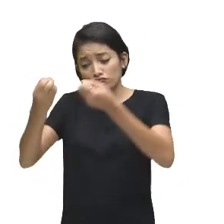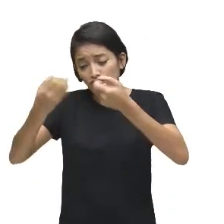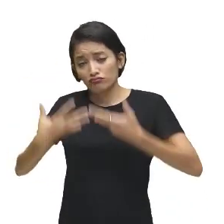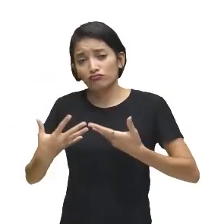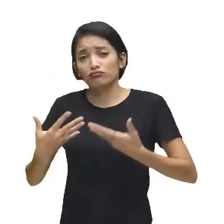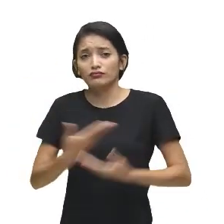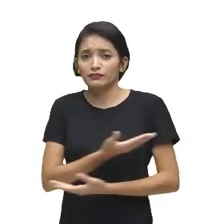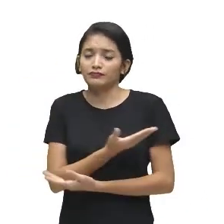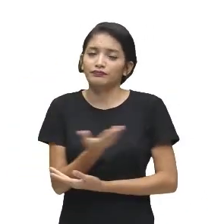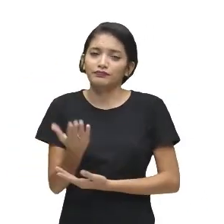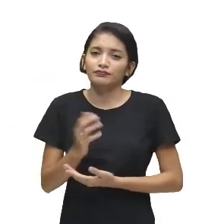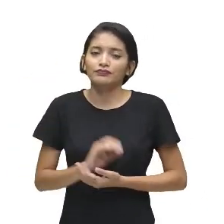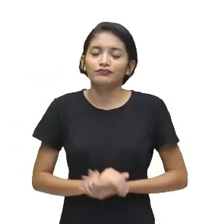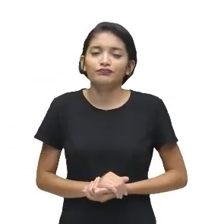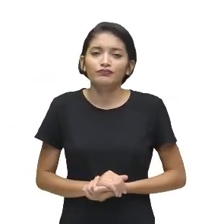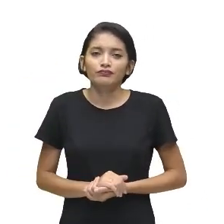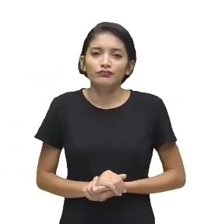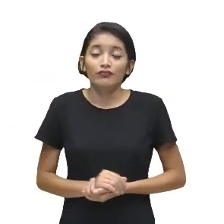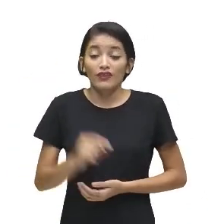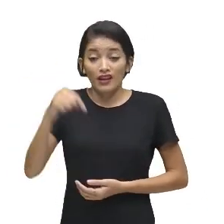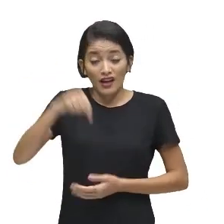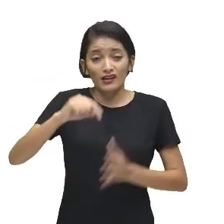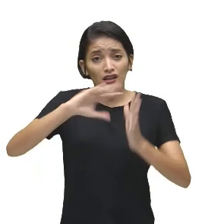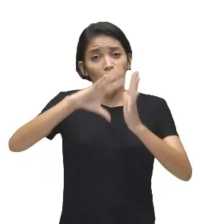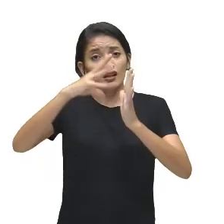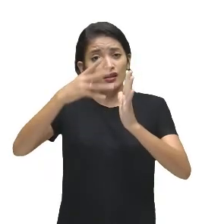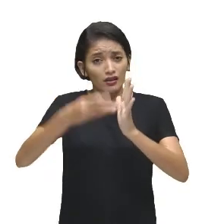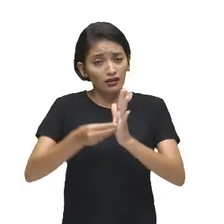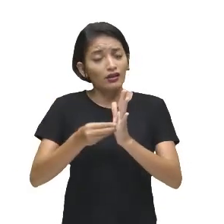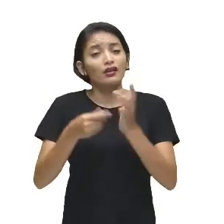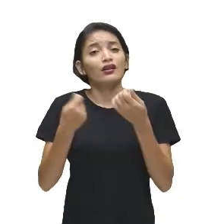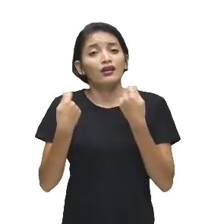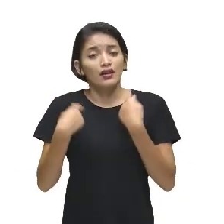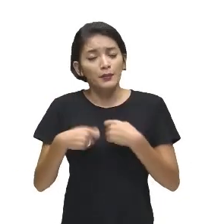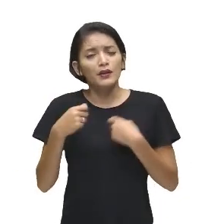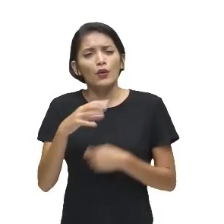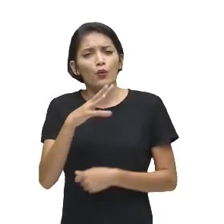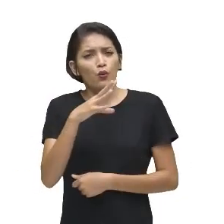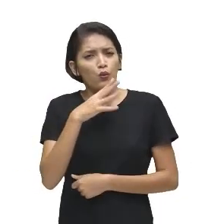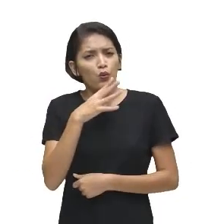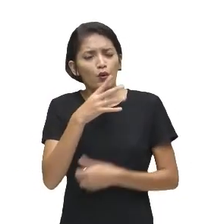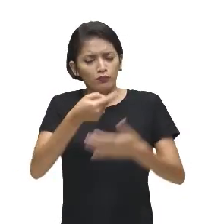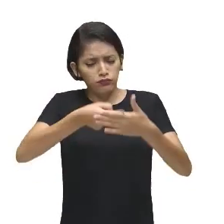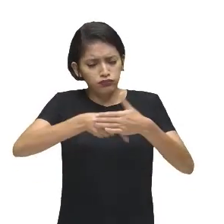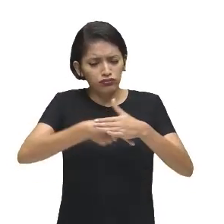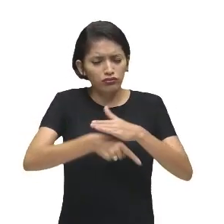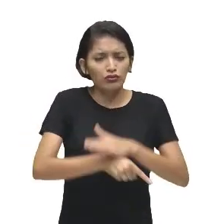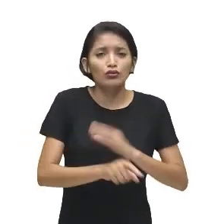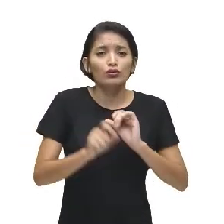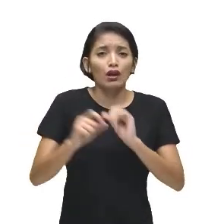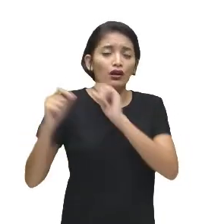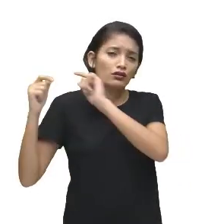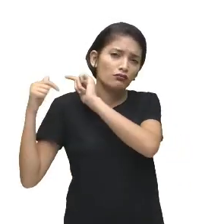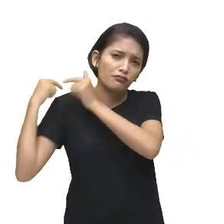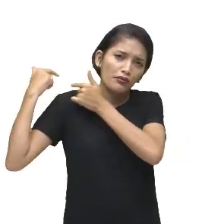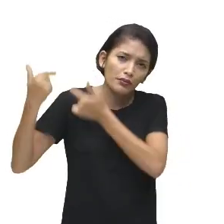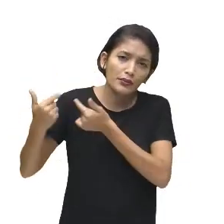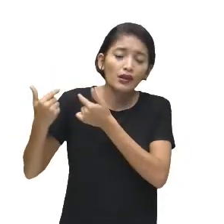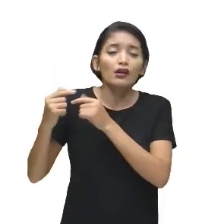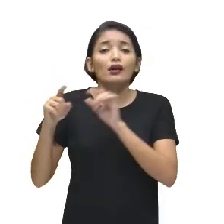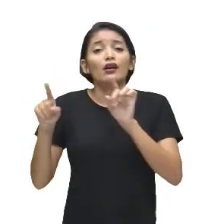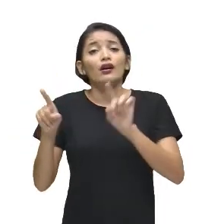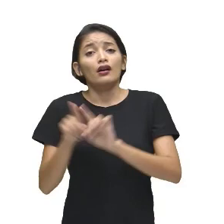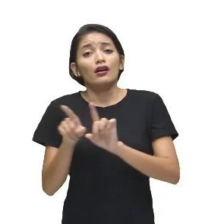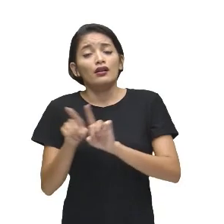né? Nós aqui no Amazonas precisamos conhecer mais a nossa mitologia, conhecer mais as